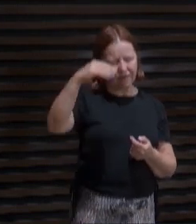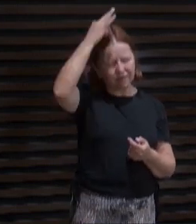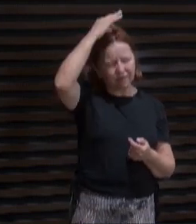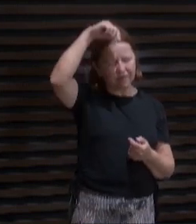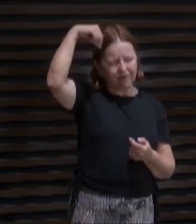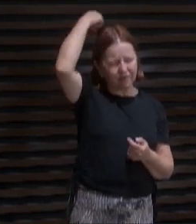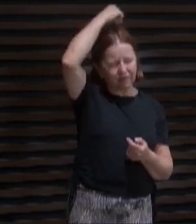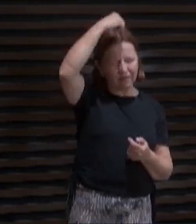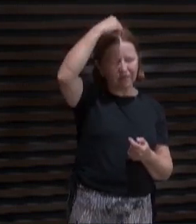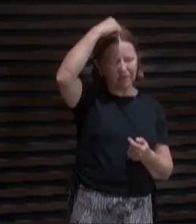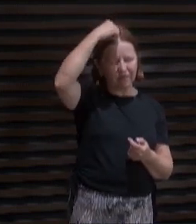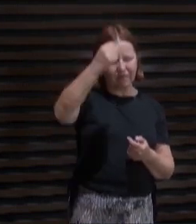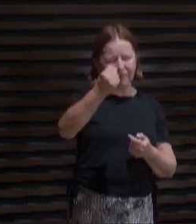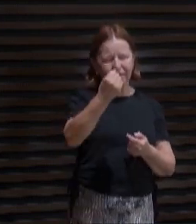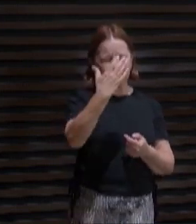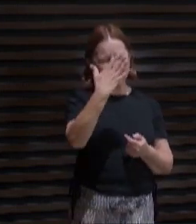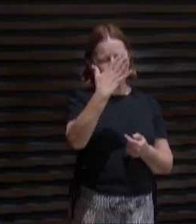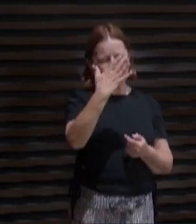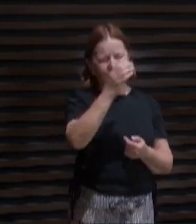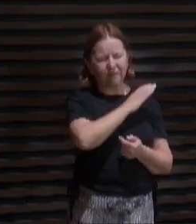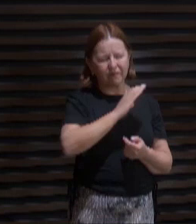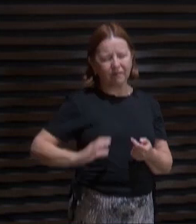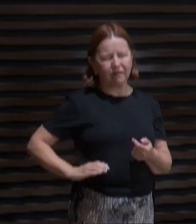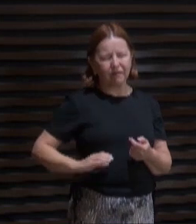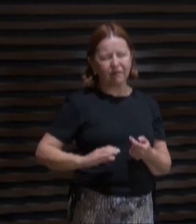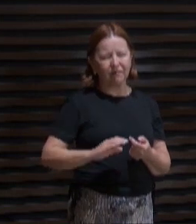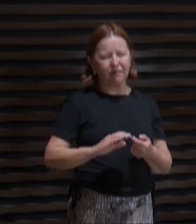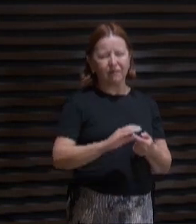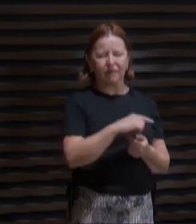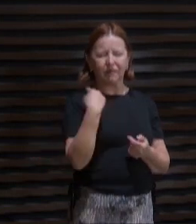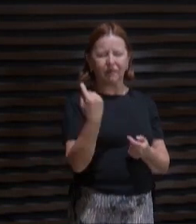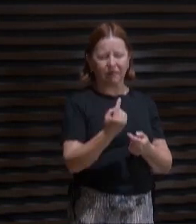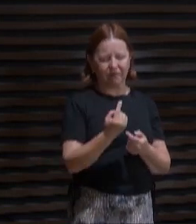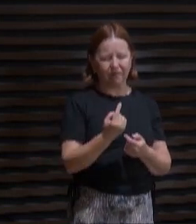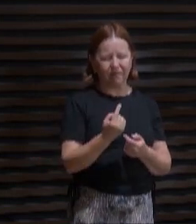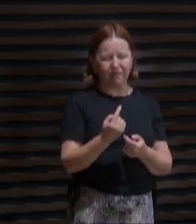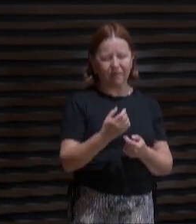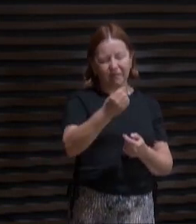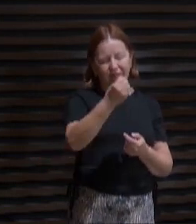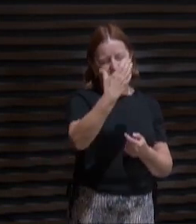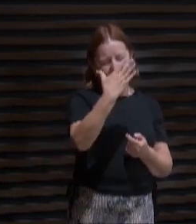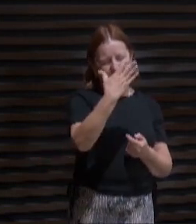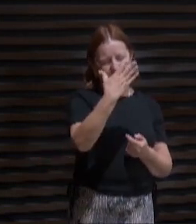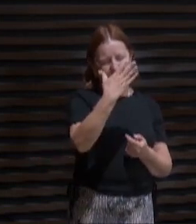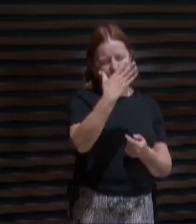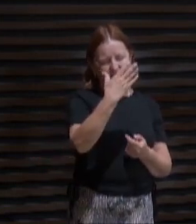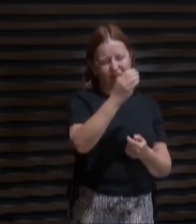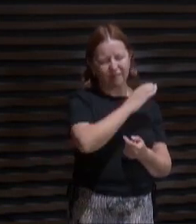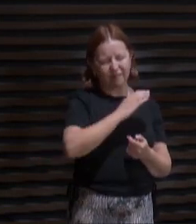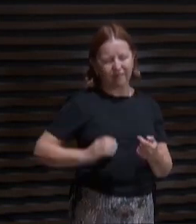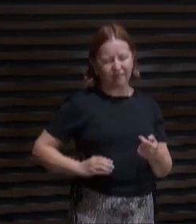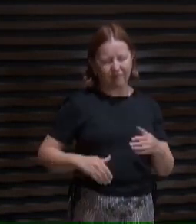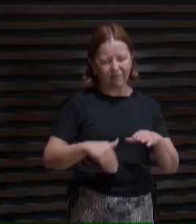Santo, revelar Cristo a nós e revelar Cristo em